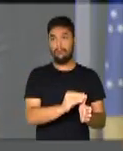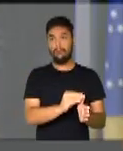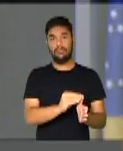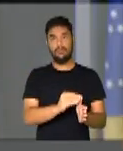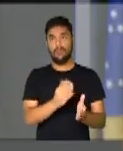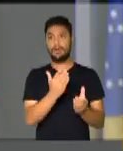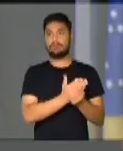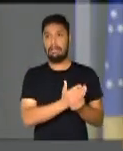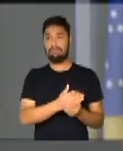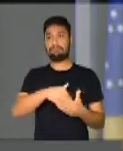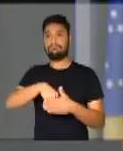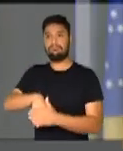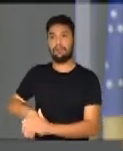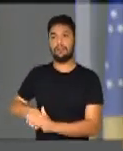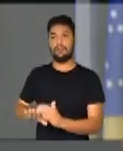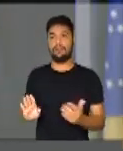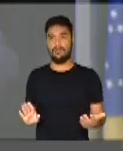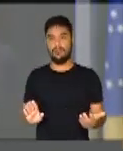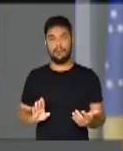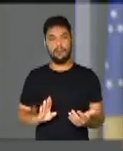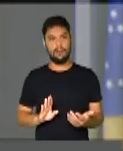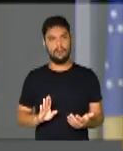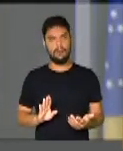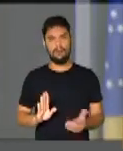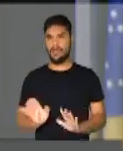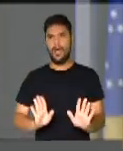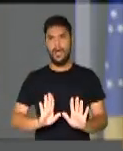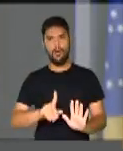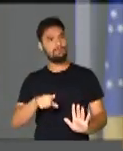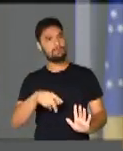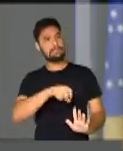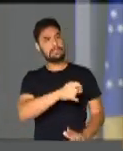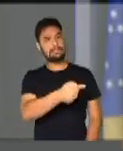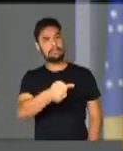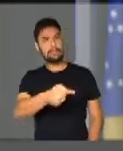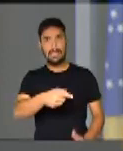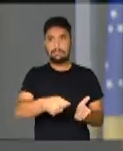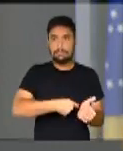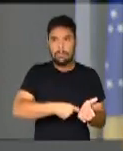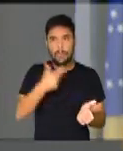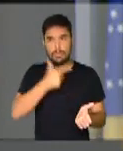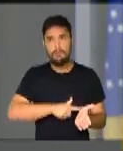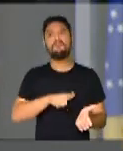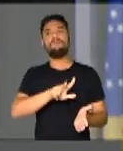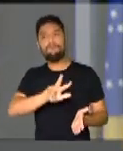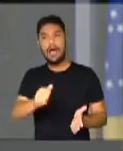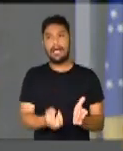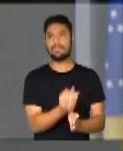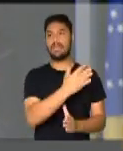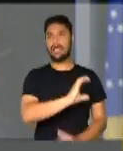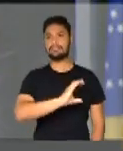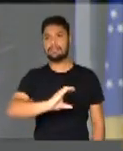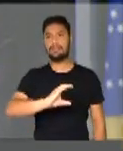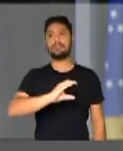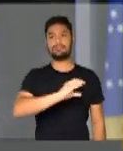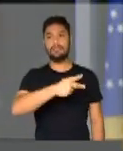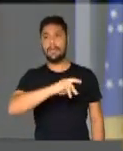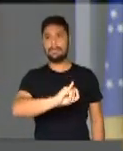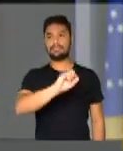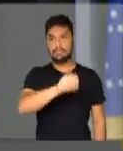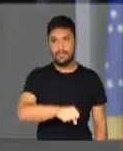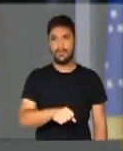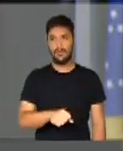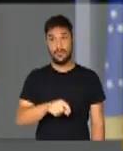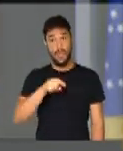a legislatura passada. Nós temos o papel precípuo de legislar e de fiscalizar. Essa